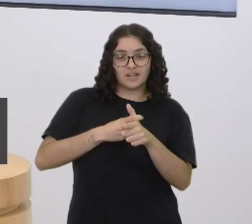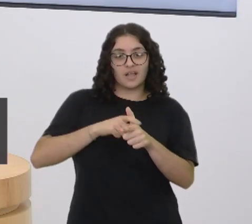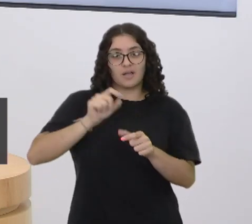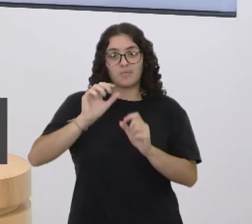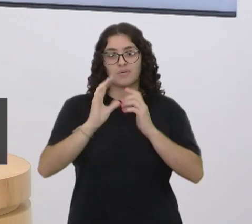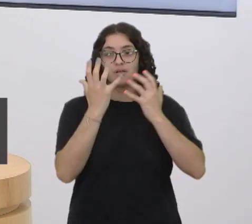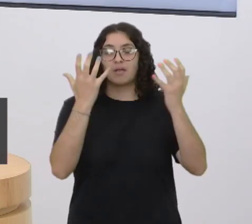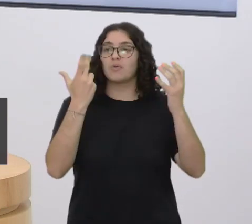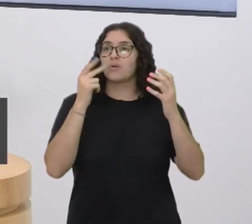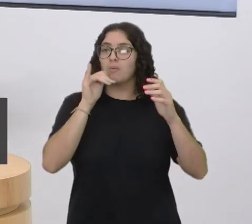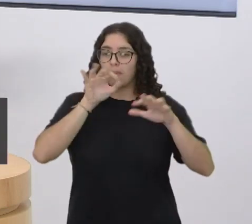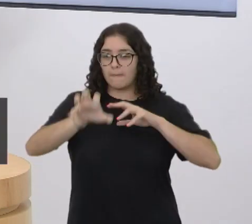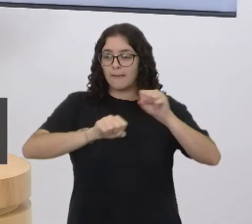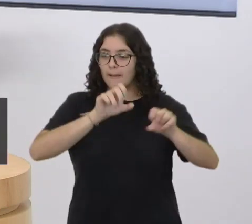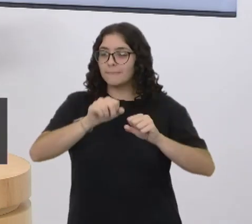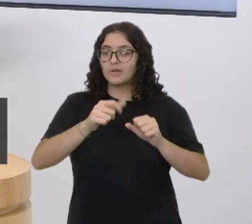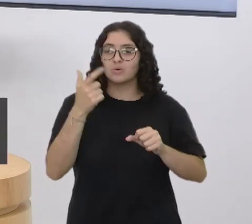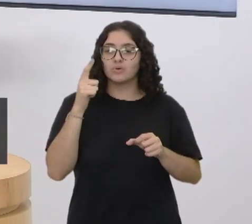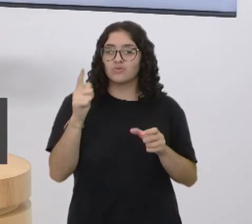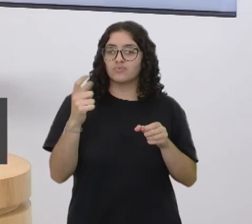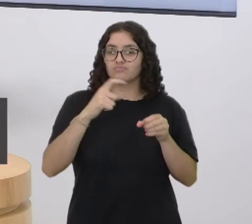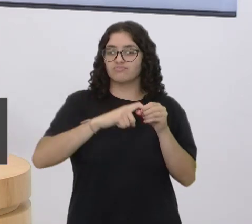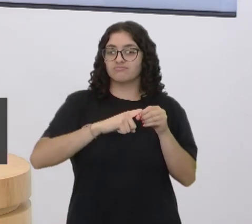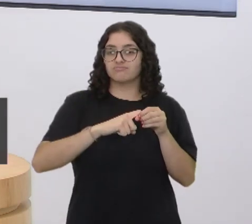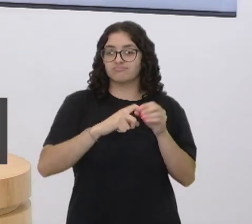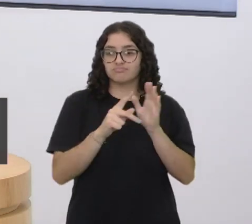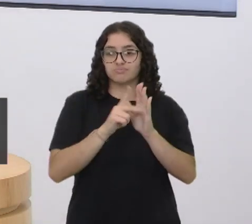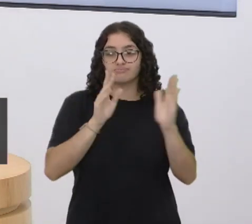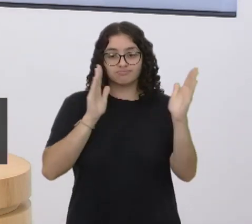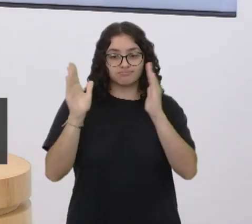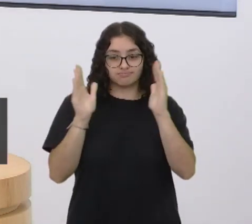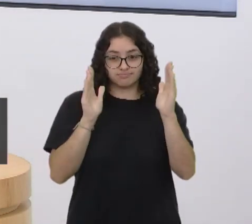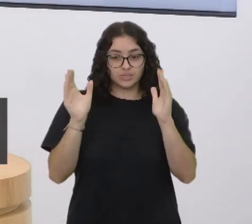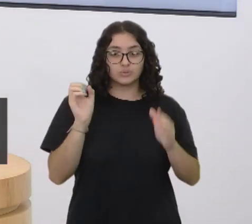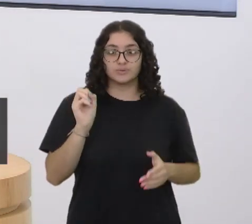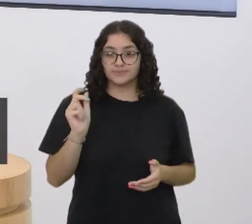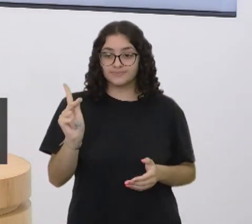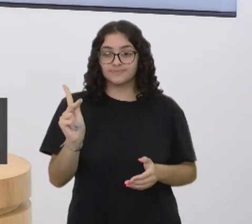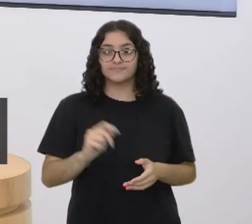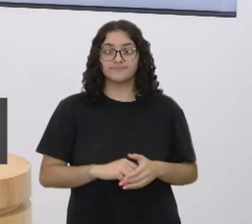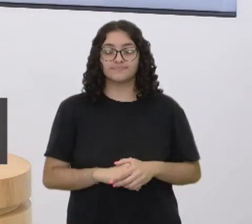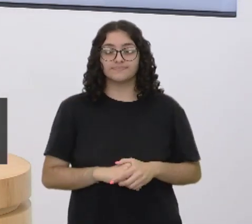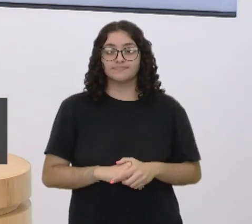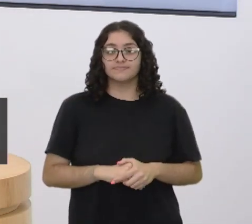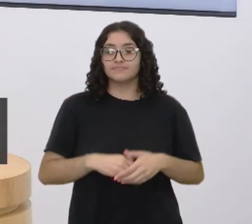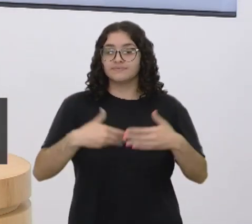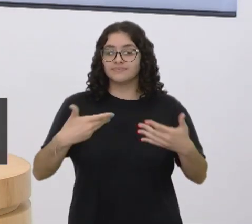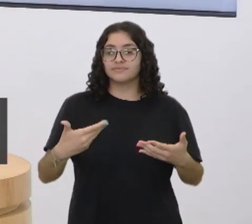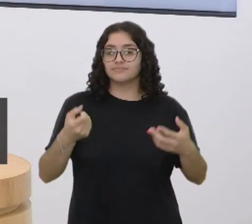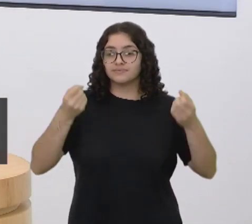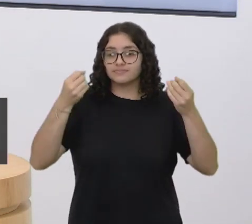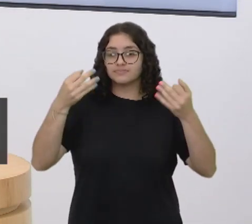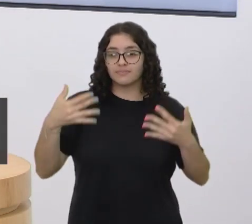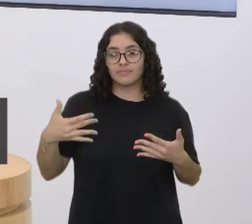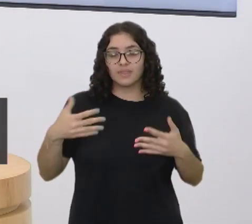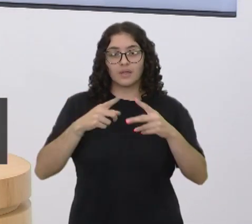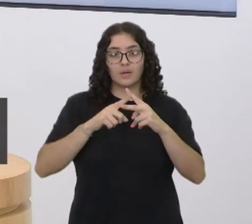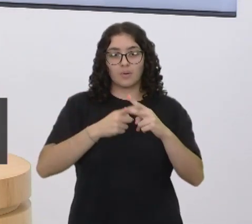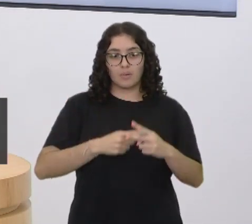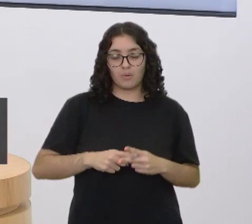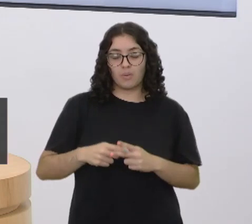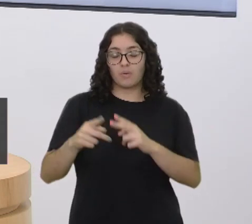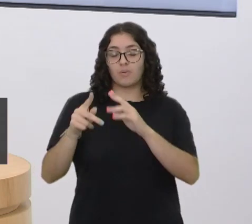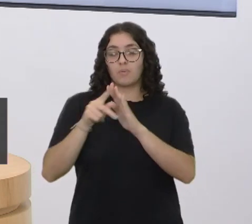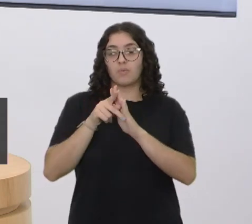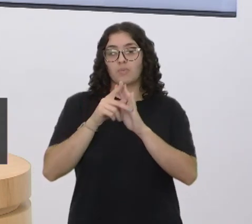do que ela conseguiria se recuperar dentro daquele período, tá? Então, quando a gente fala sobre a manutenção